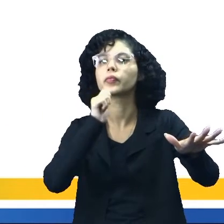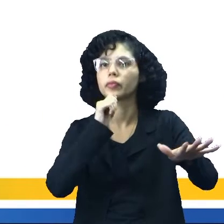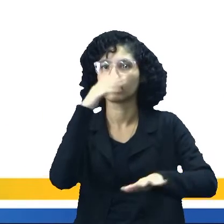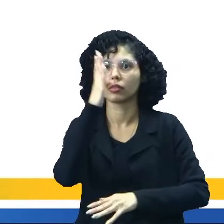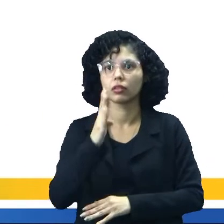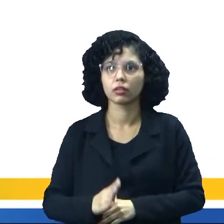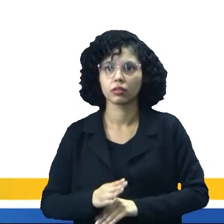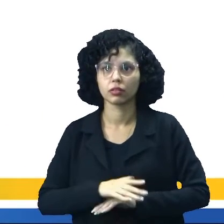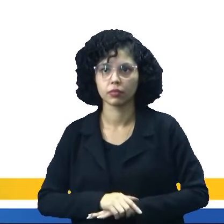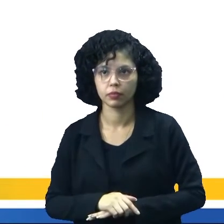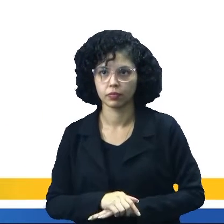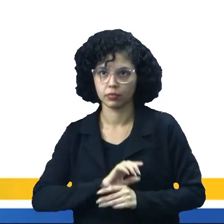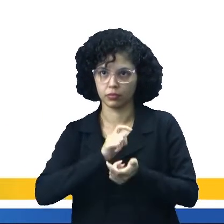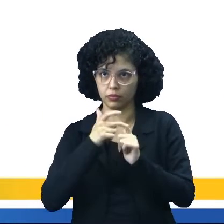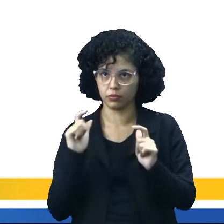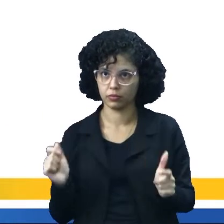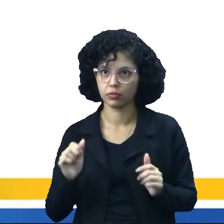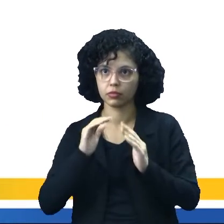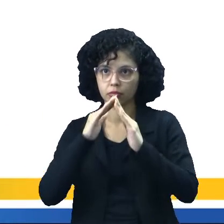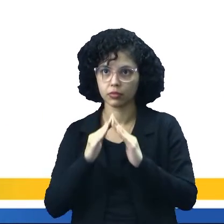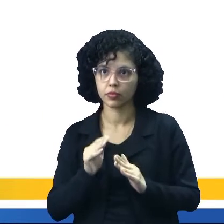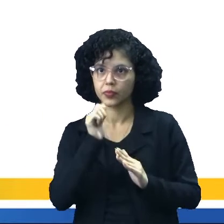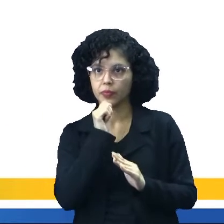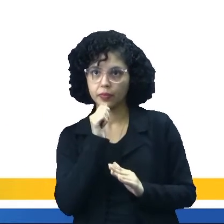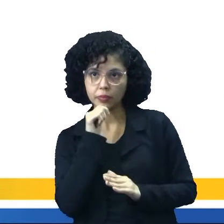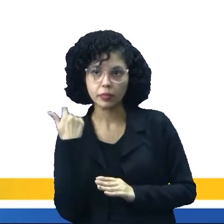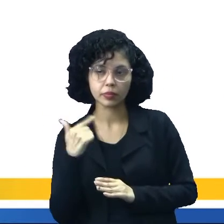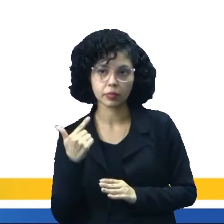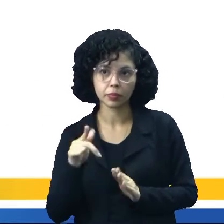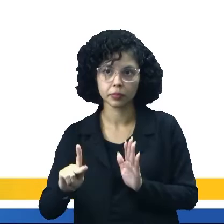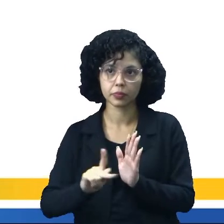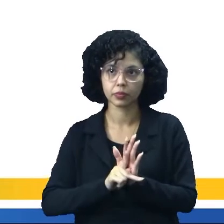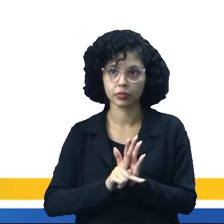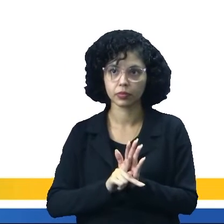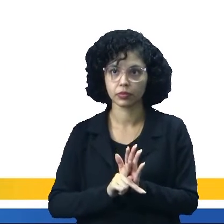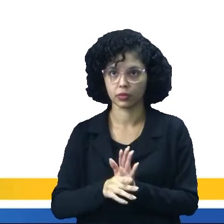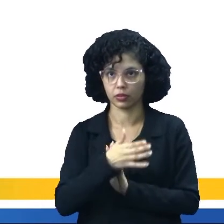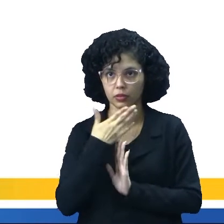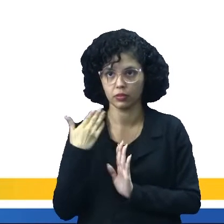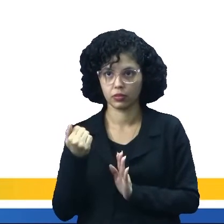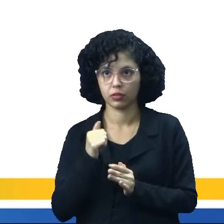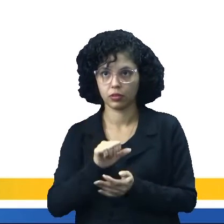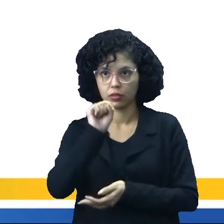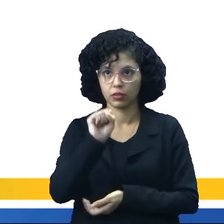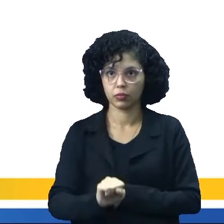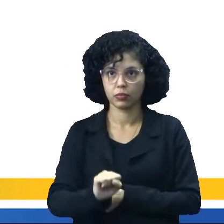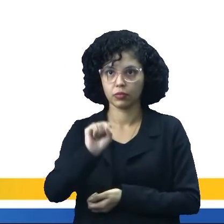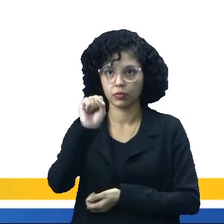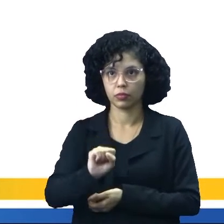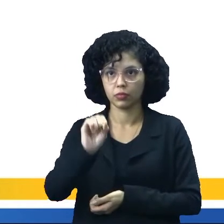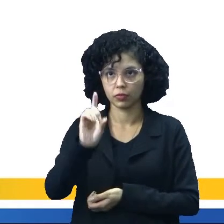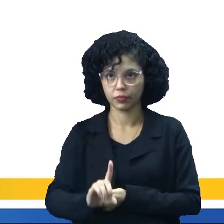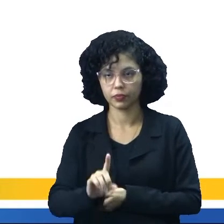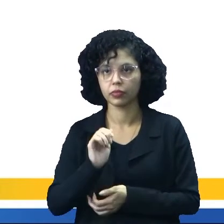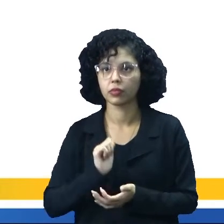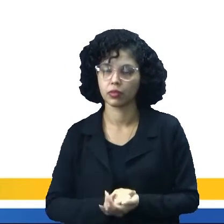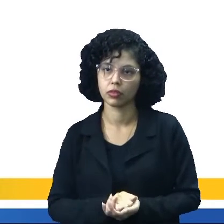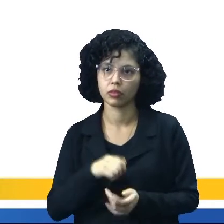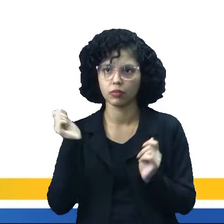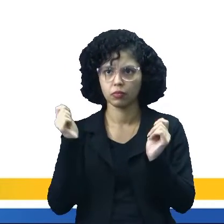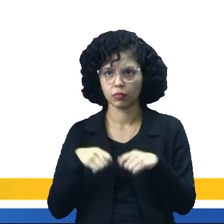dispersou aí por todo o território brasileiro. A maioria dos haitianos, eles se fixaram na região sul e sudeste do país,